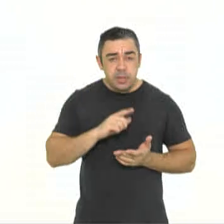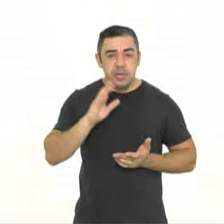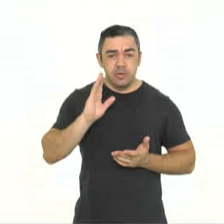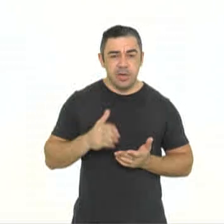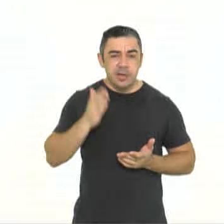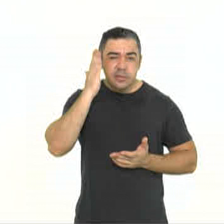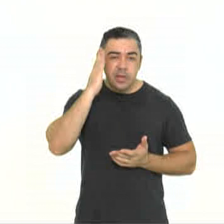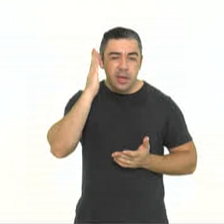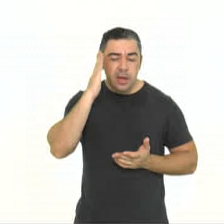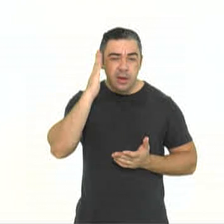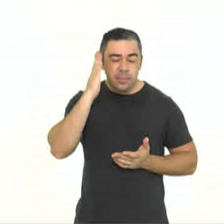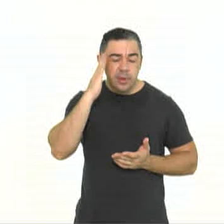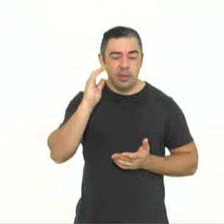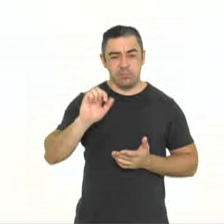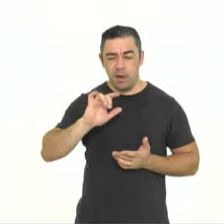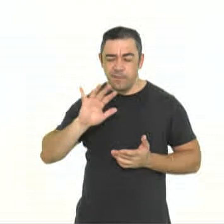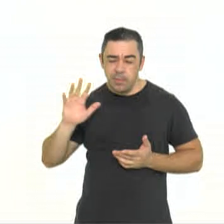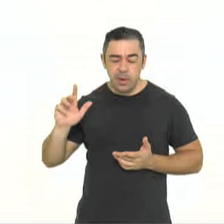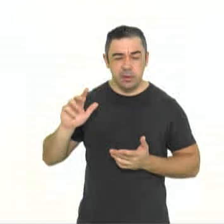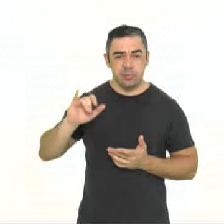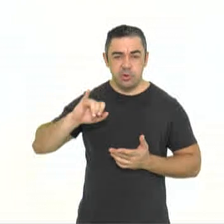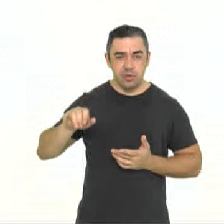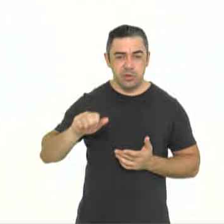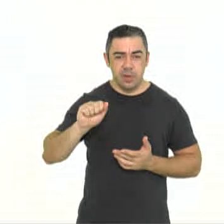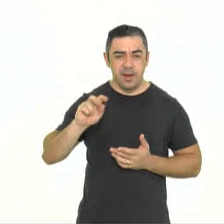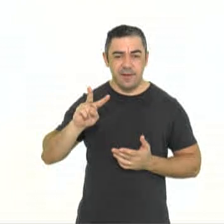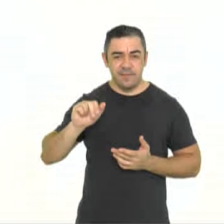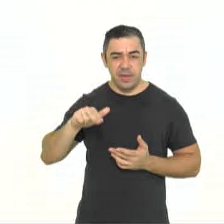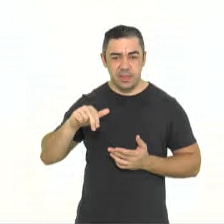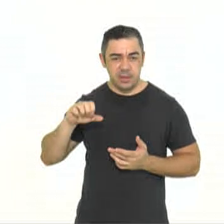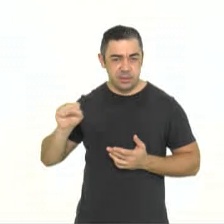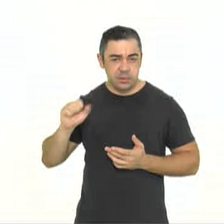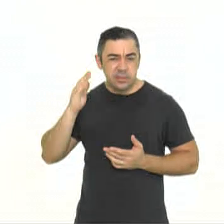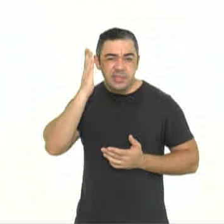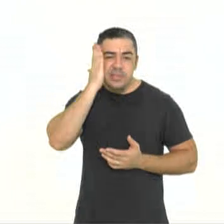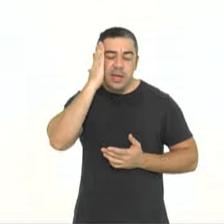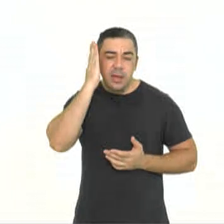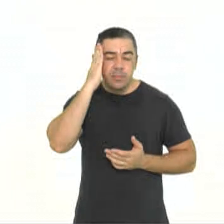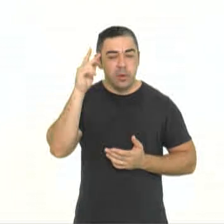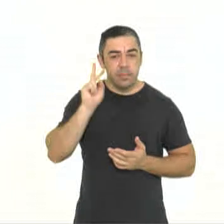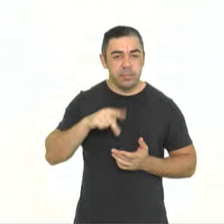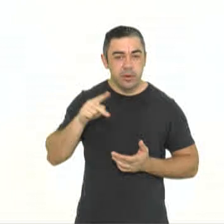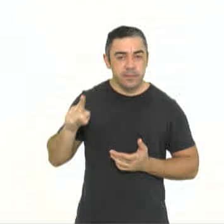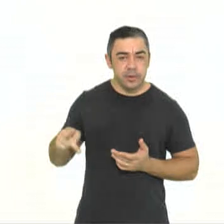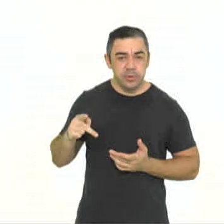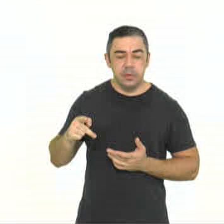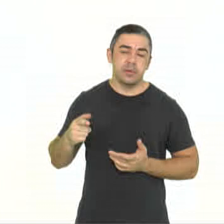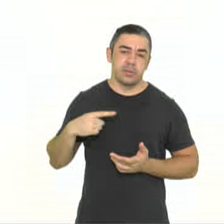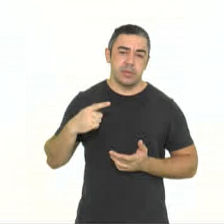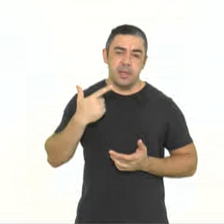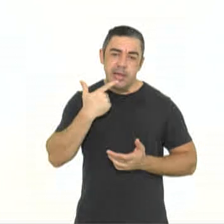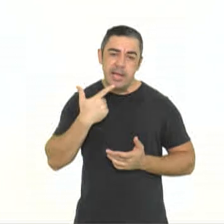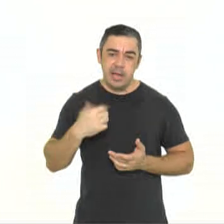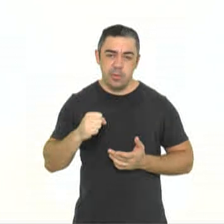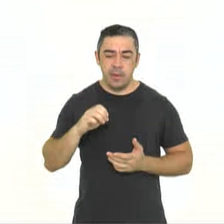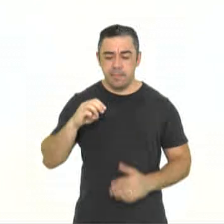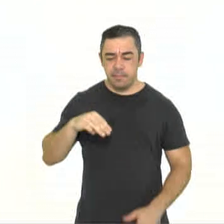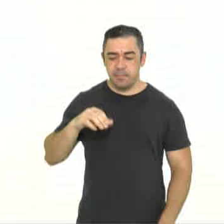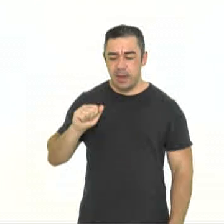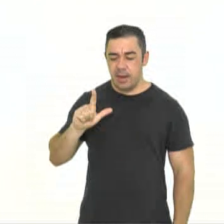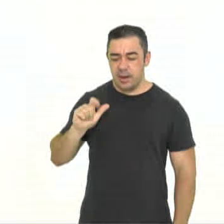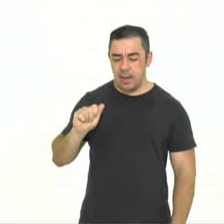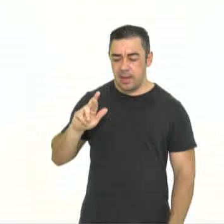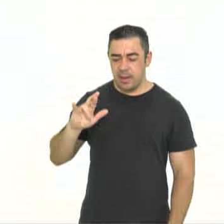o alfabeto javanês o único saber necessário a um professor de língua malaia ou se por ter